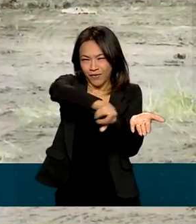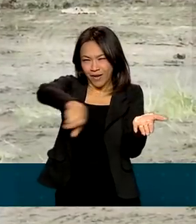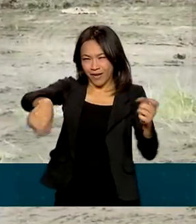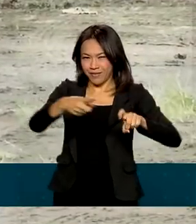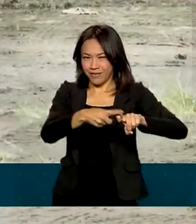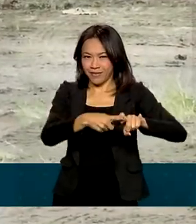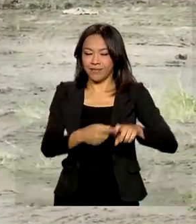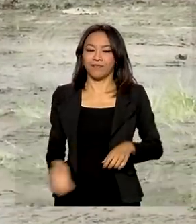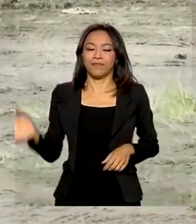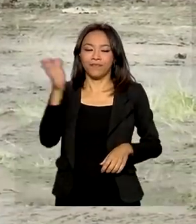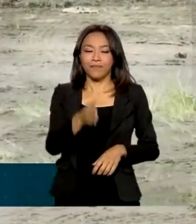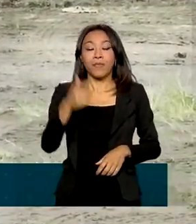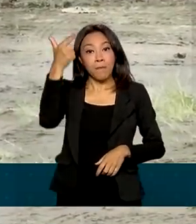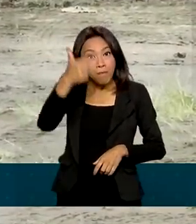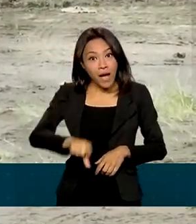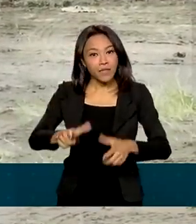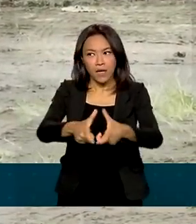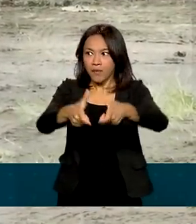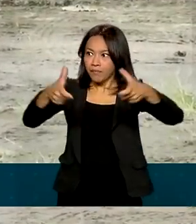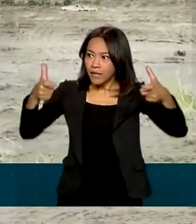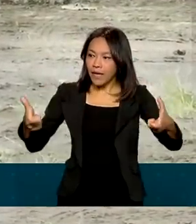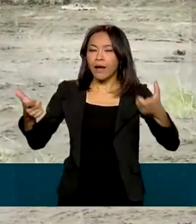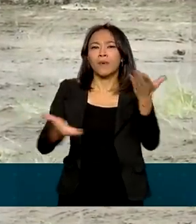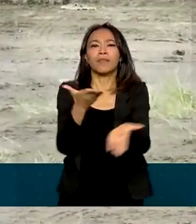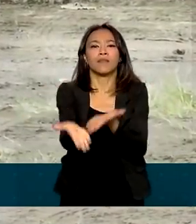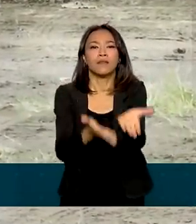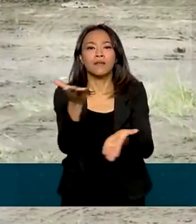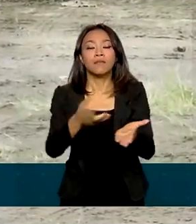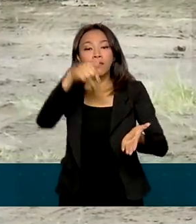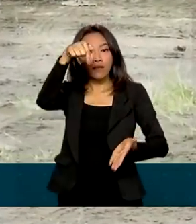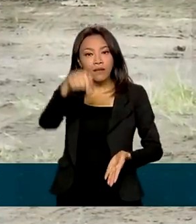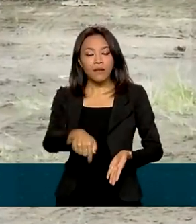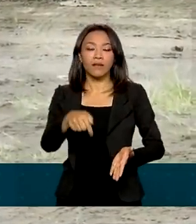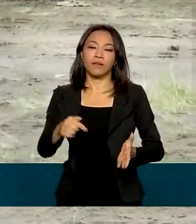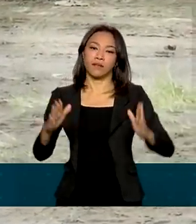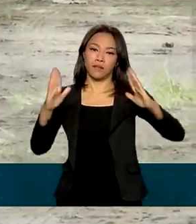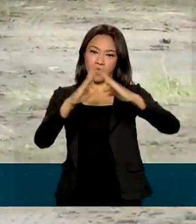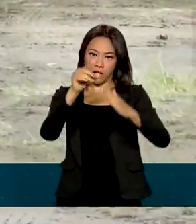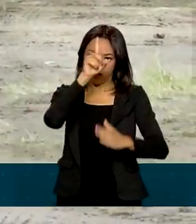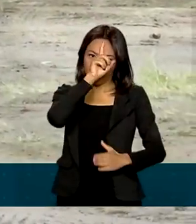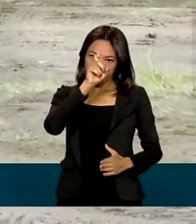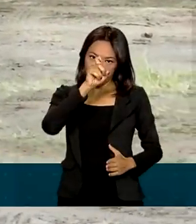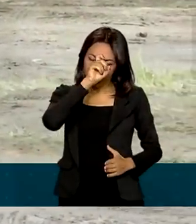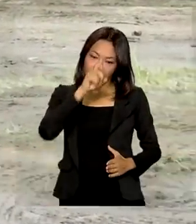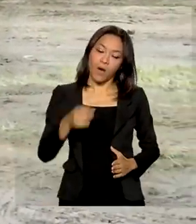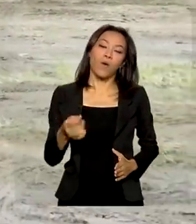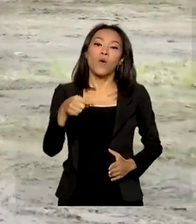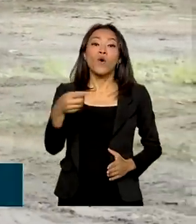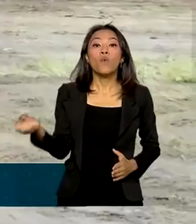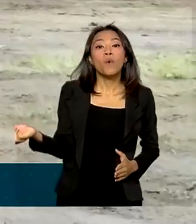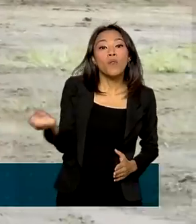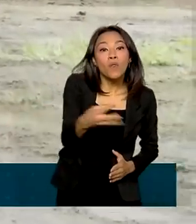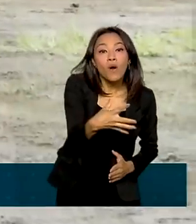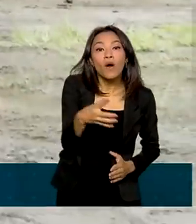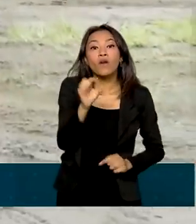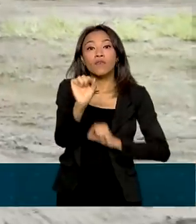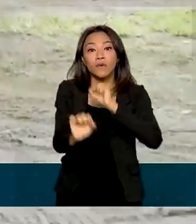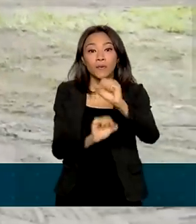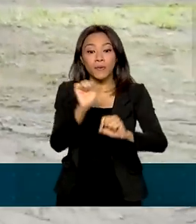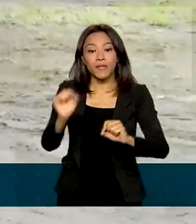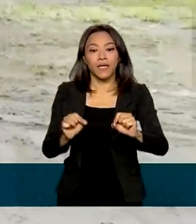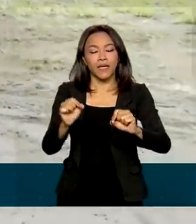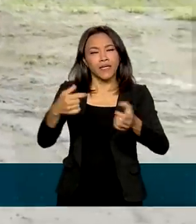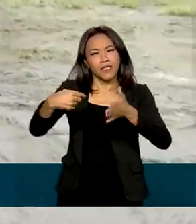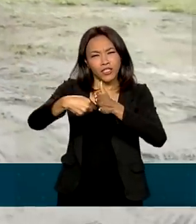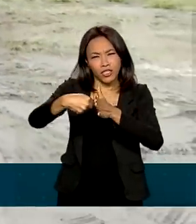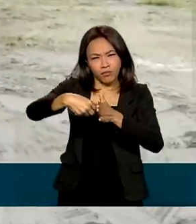Para ampliar ainda mais a capacidade de atendimento aqui do Hospital Santo Antônio, uma nova unidade de